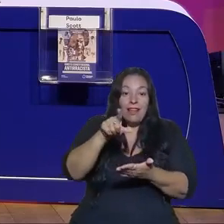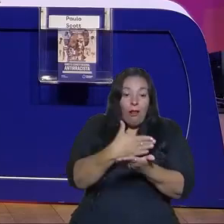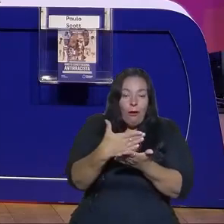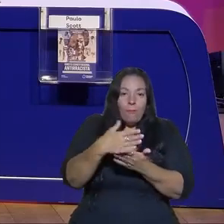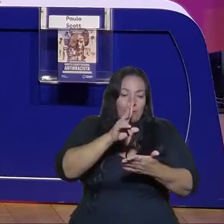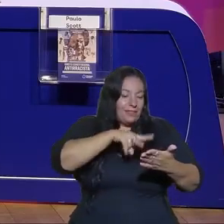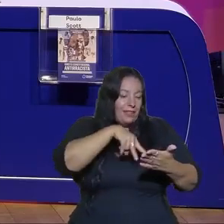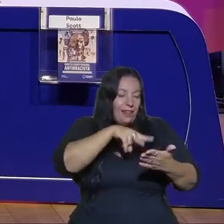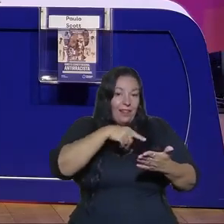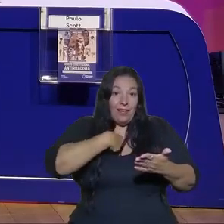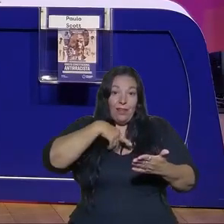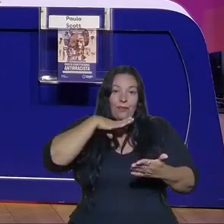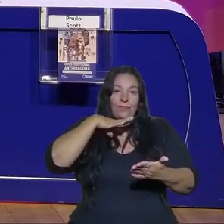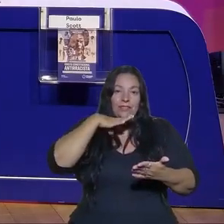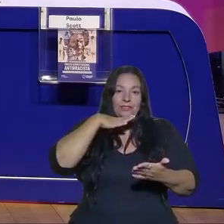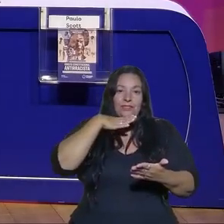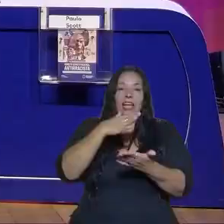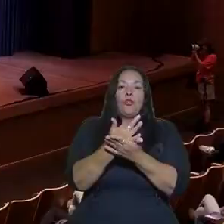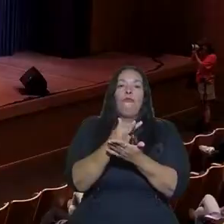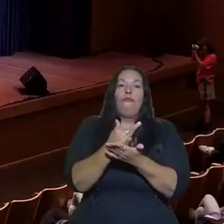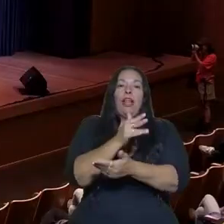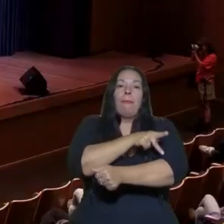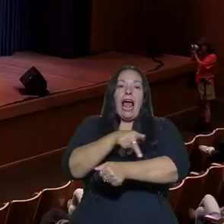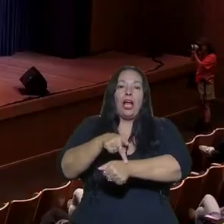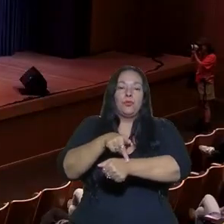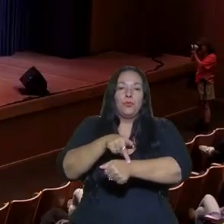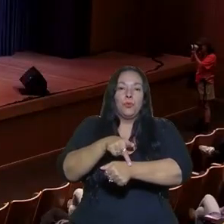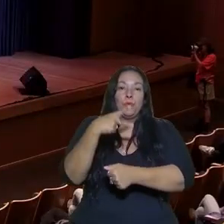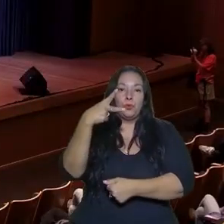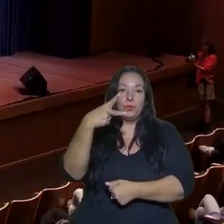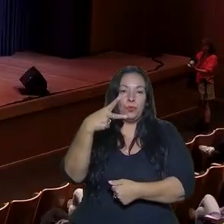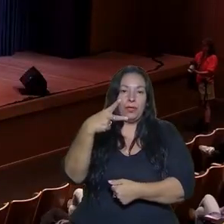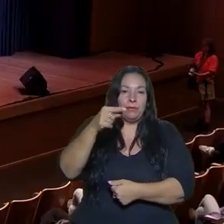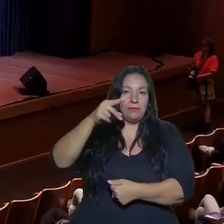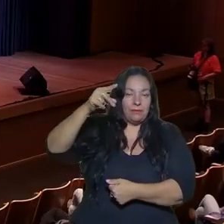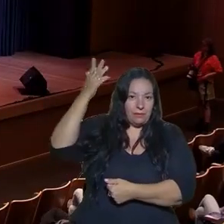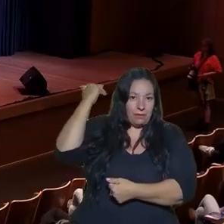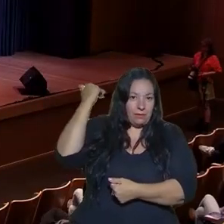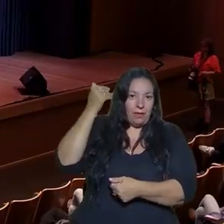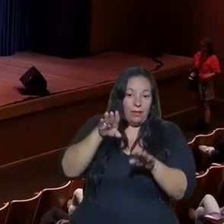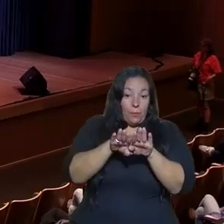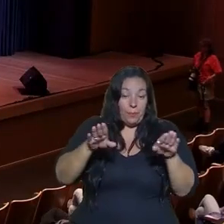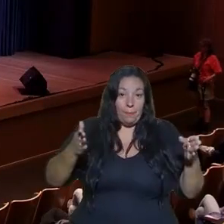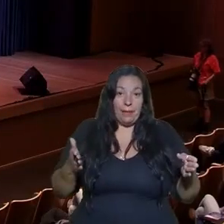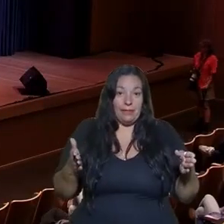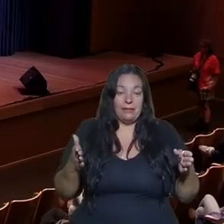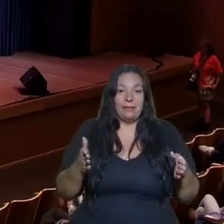tom cinza escuro. Leva no pescoço o crachá dos participantes do evento. 46 e